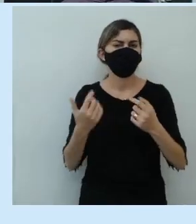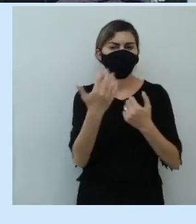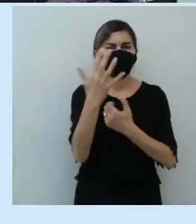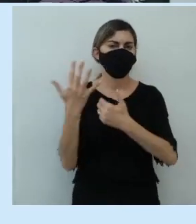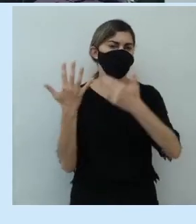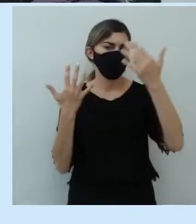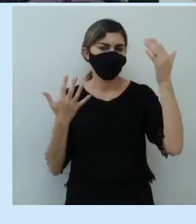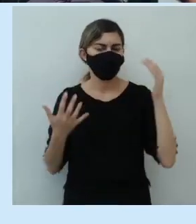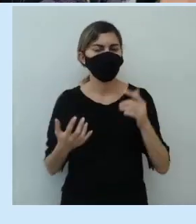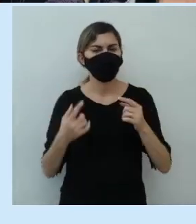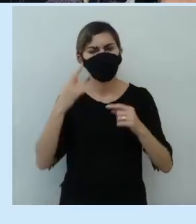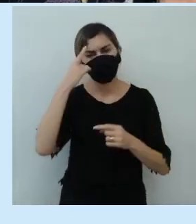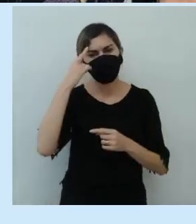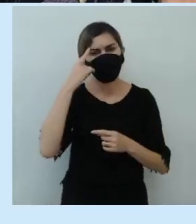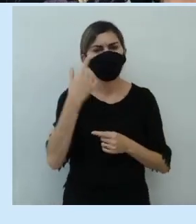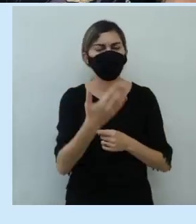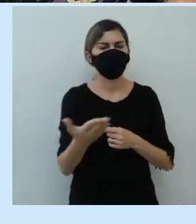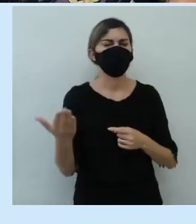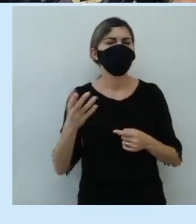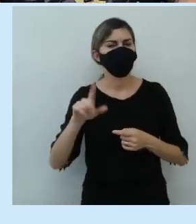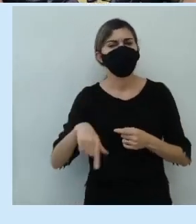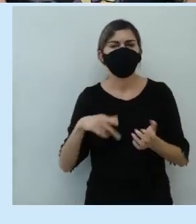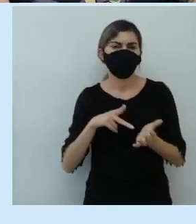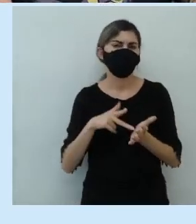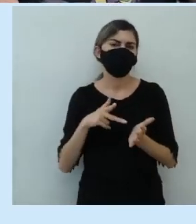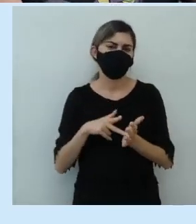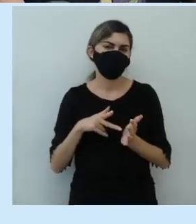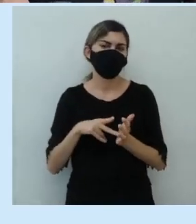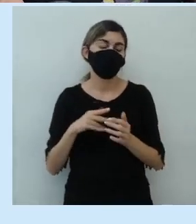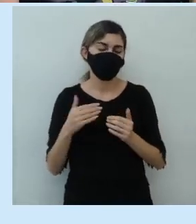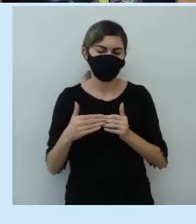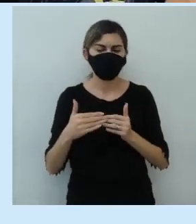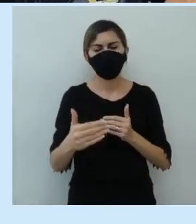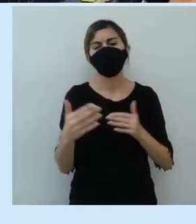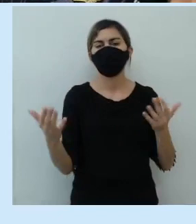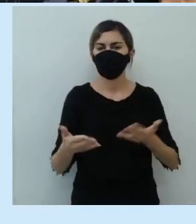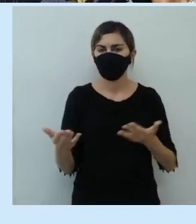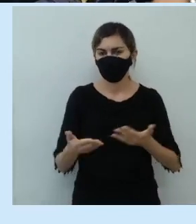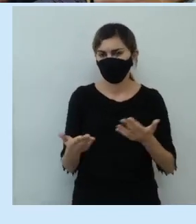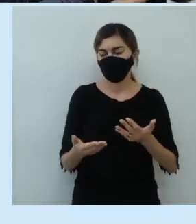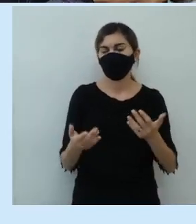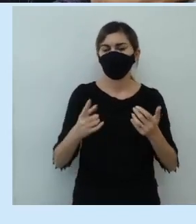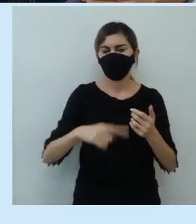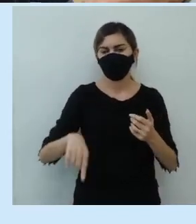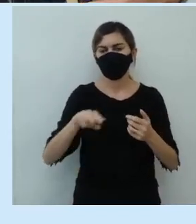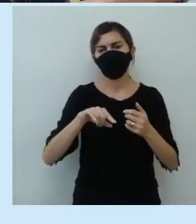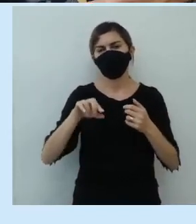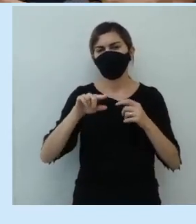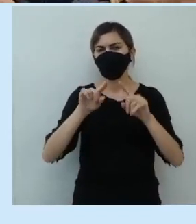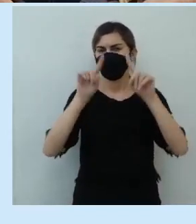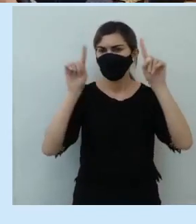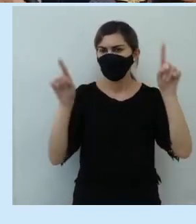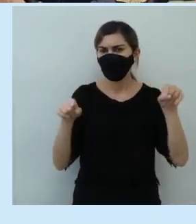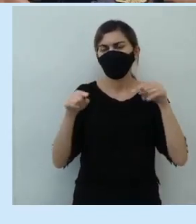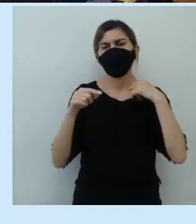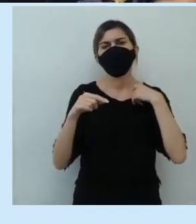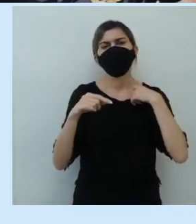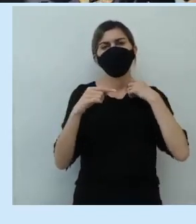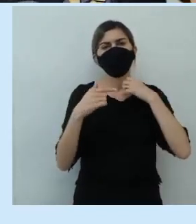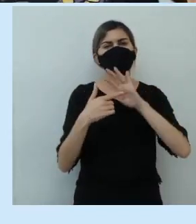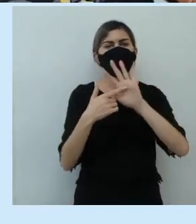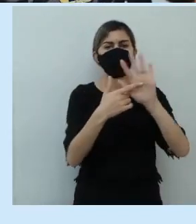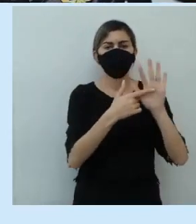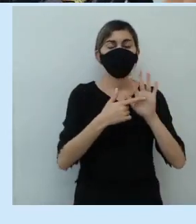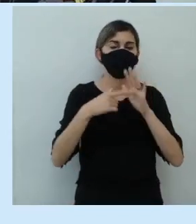Nunca pensaram nisso, não? E, eita, é mesmo. Então, a partir de agora eu vou, né? Então, aquela reticência ali quer mostrar uma